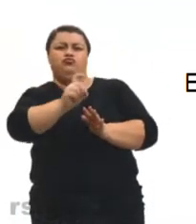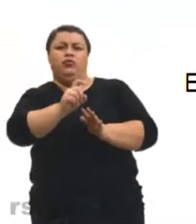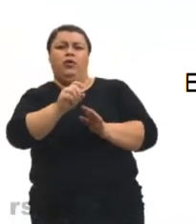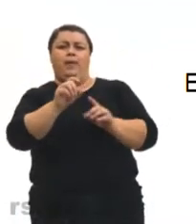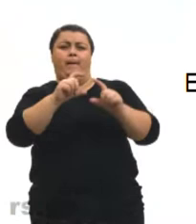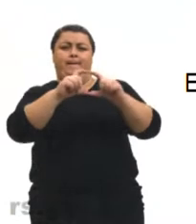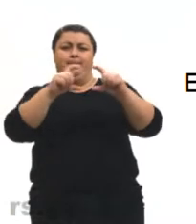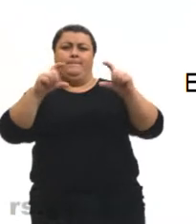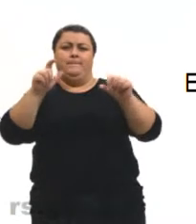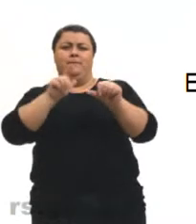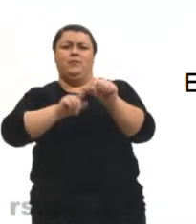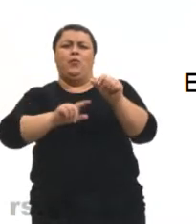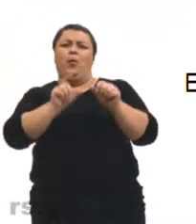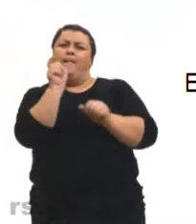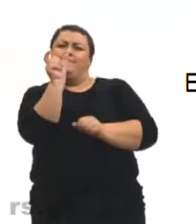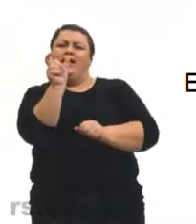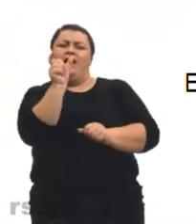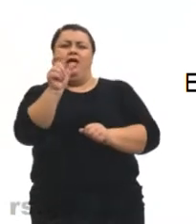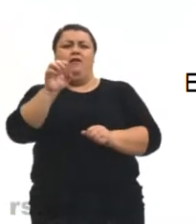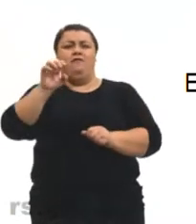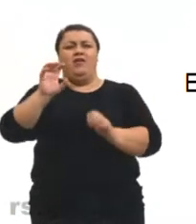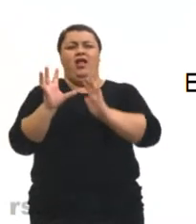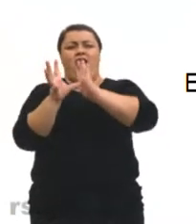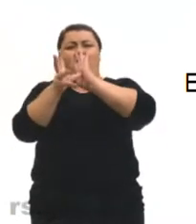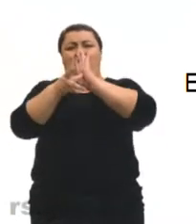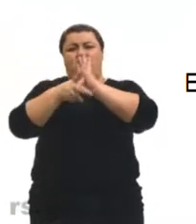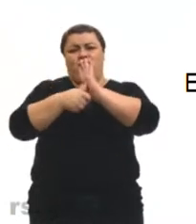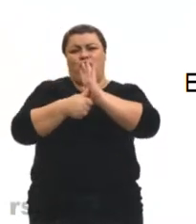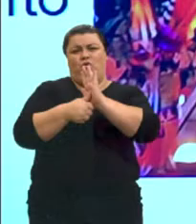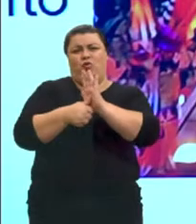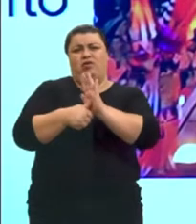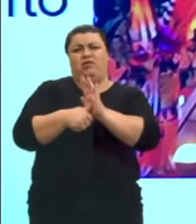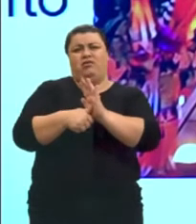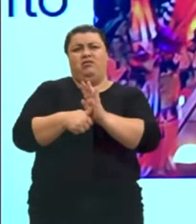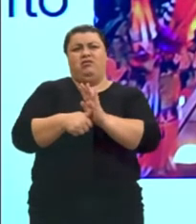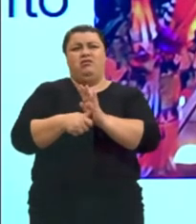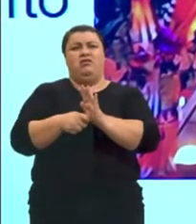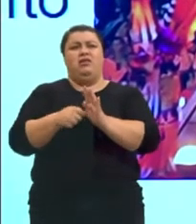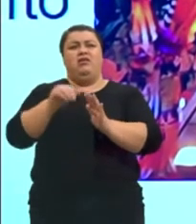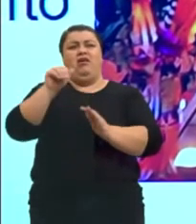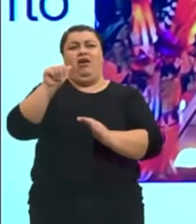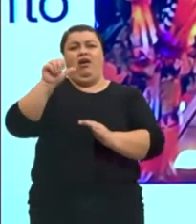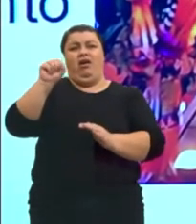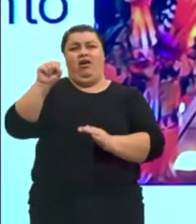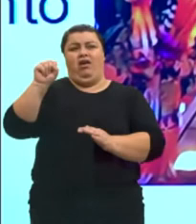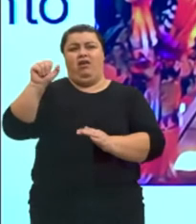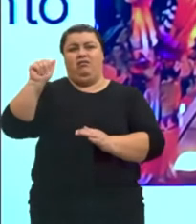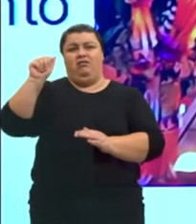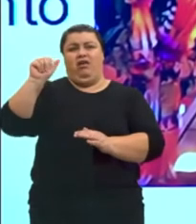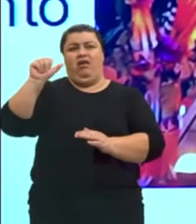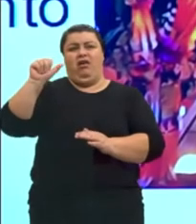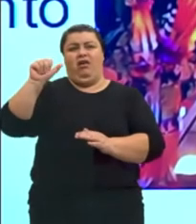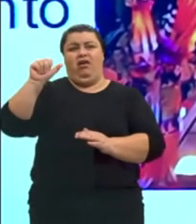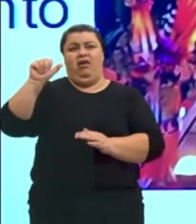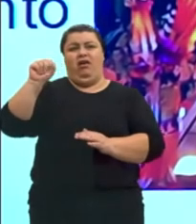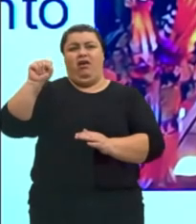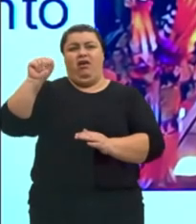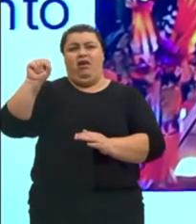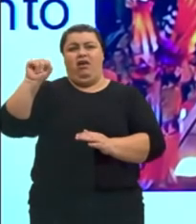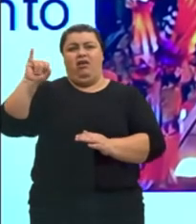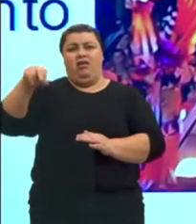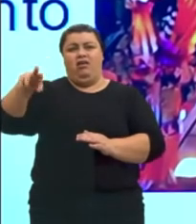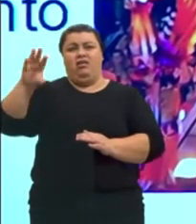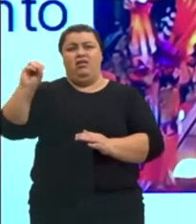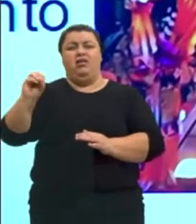ladrões e assassinos Então traz esse Bandeirantes em cima do cavalo imponente trazendo indígenas e